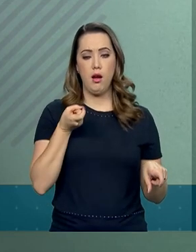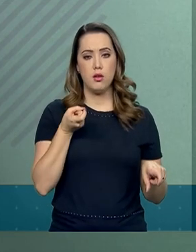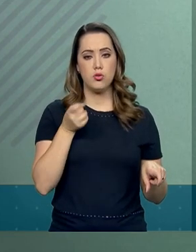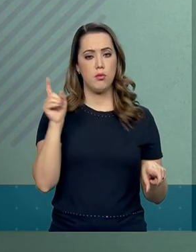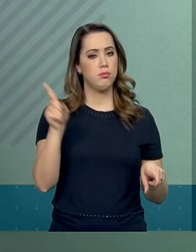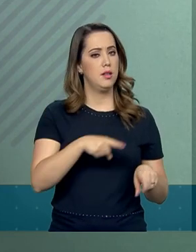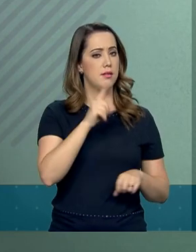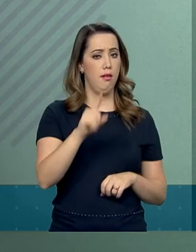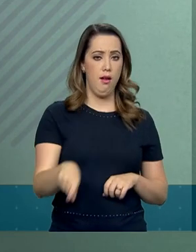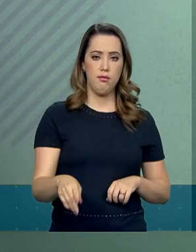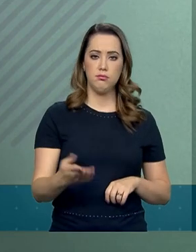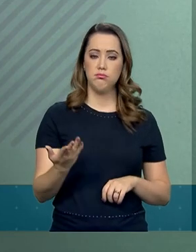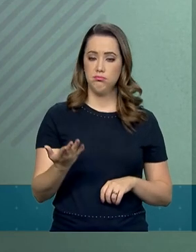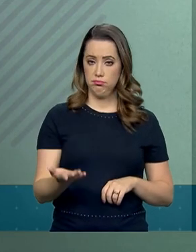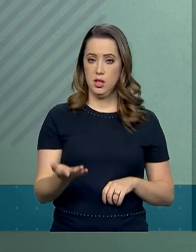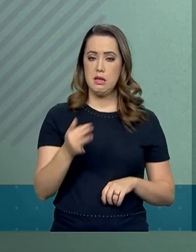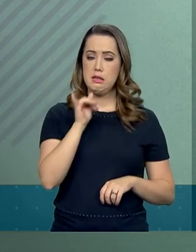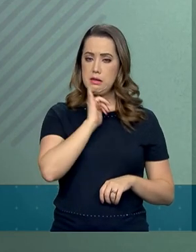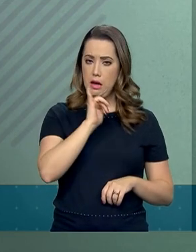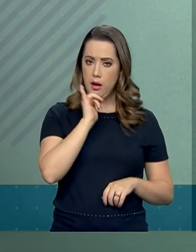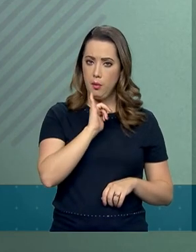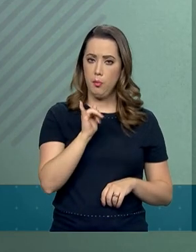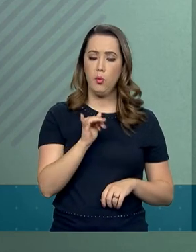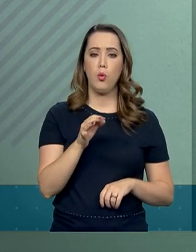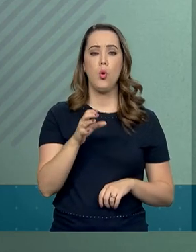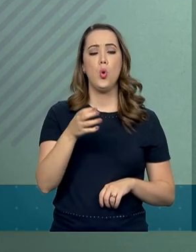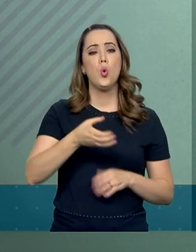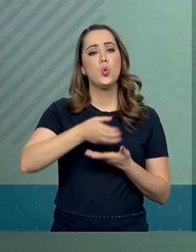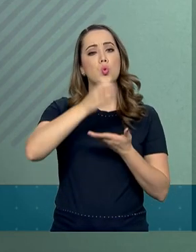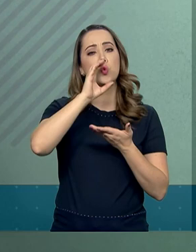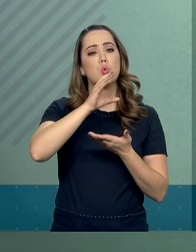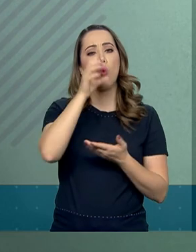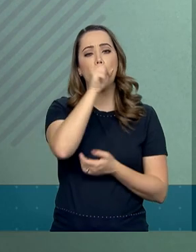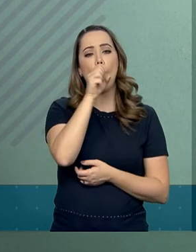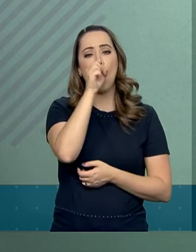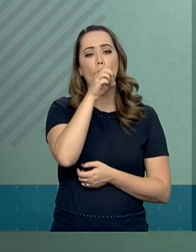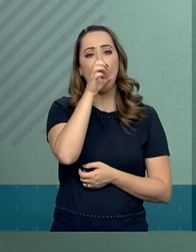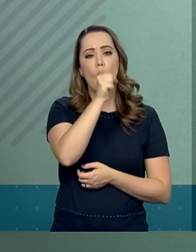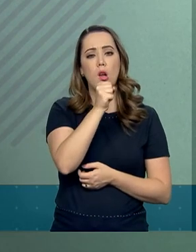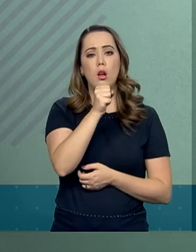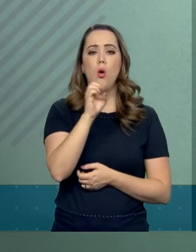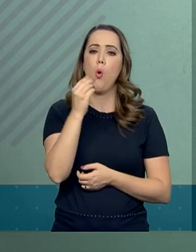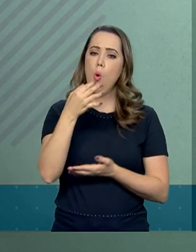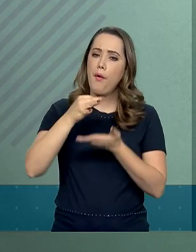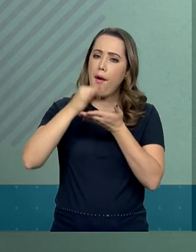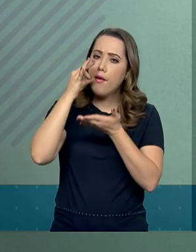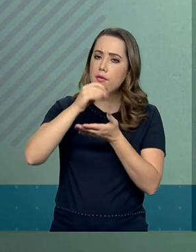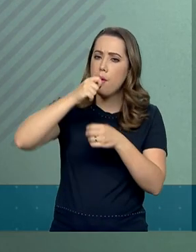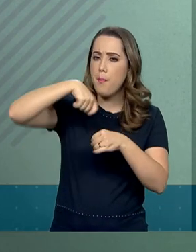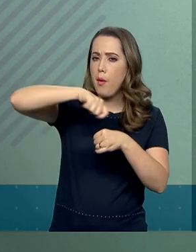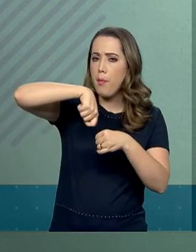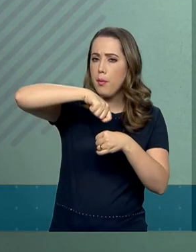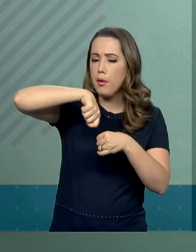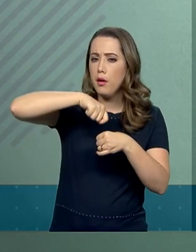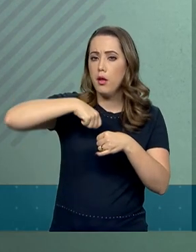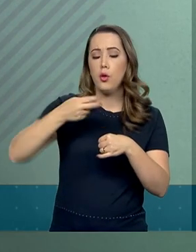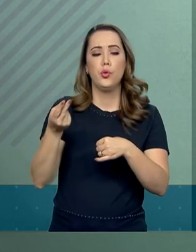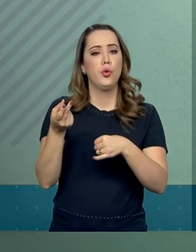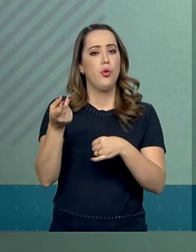eliminadas como o suco de laranja frutas e café solúvel os exportadores brasileiros